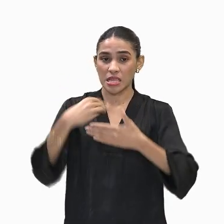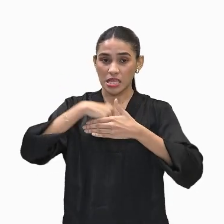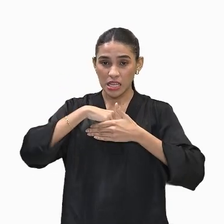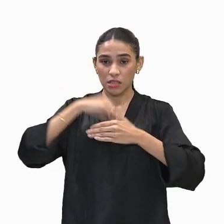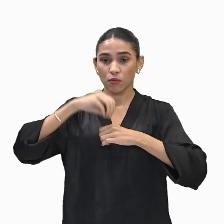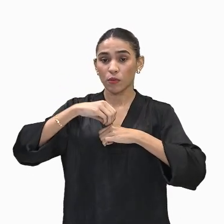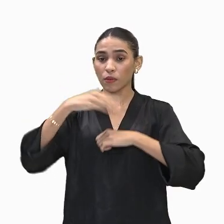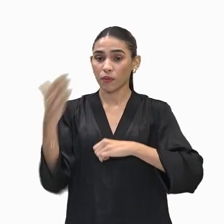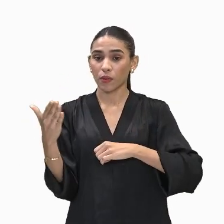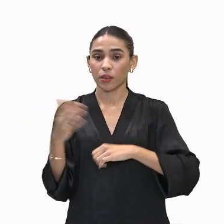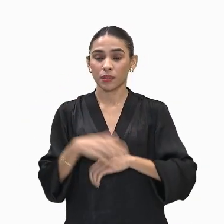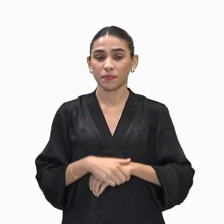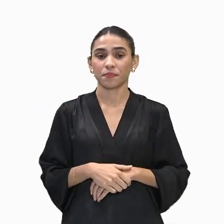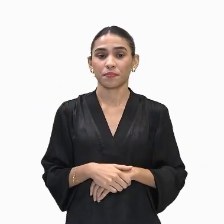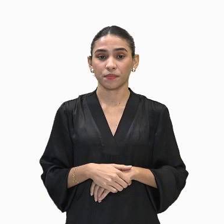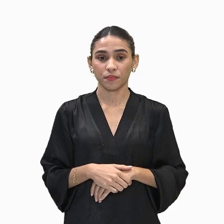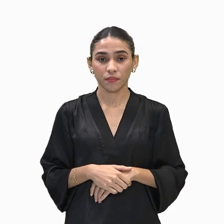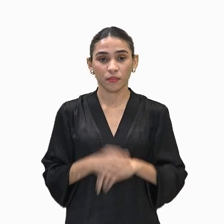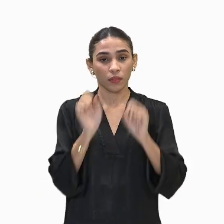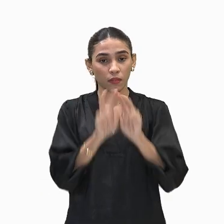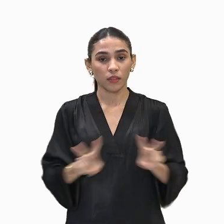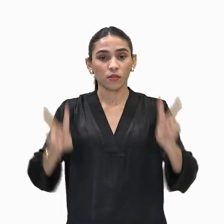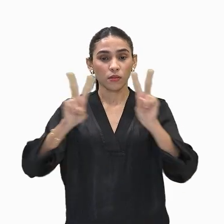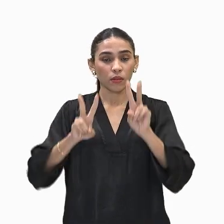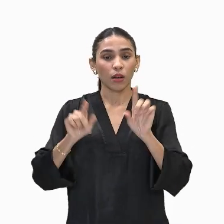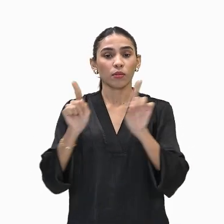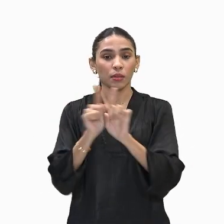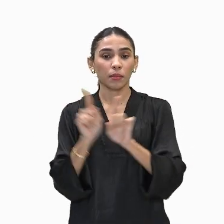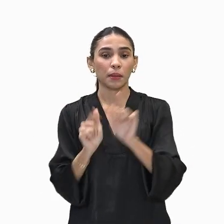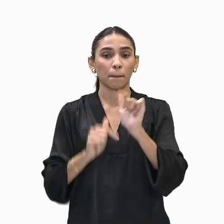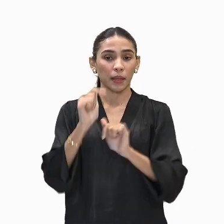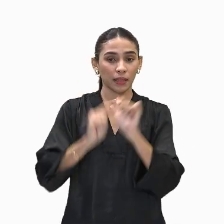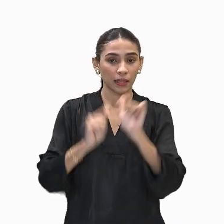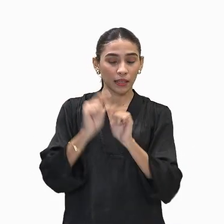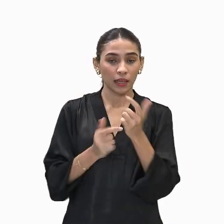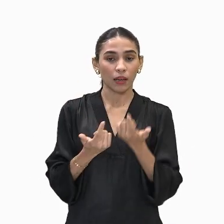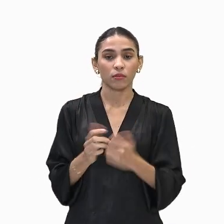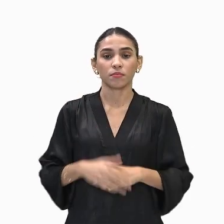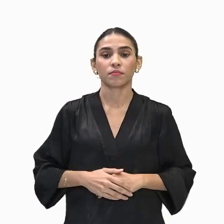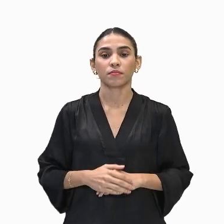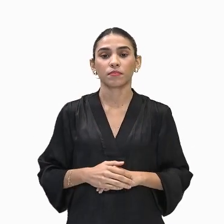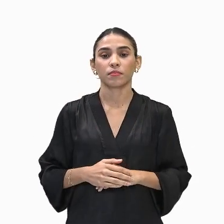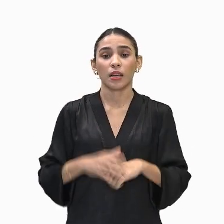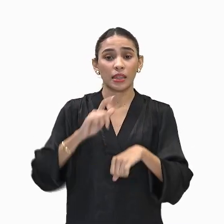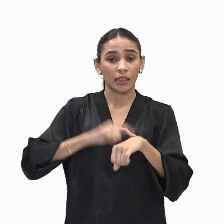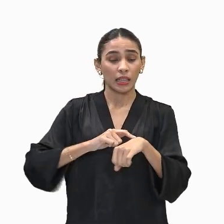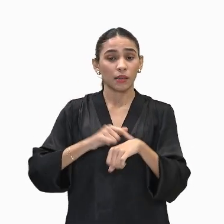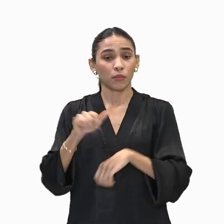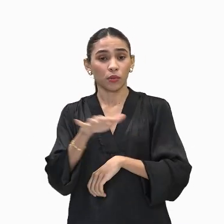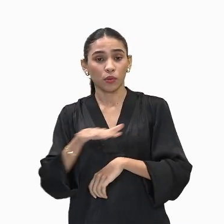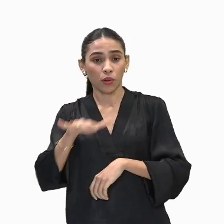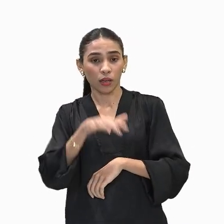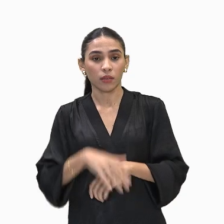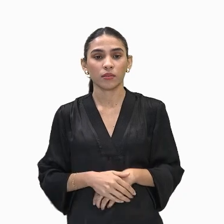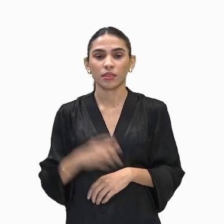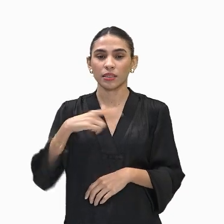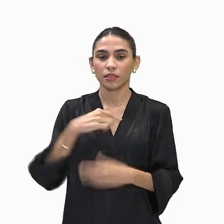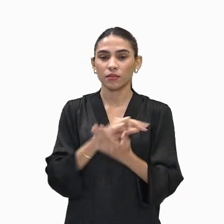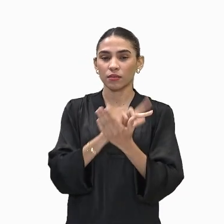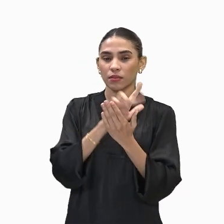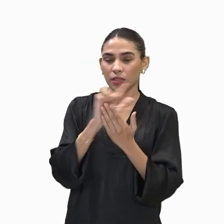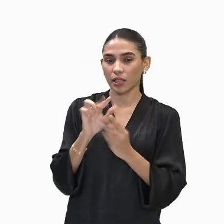e exteriores, visuais e materiais, de tempo e espaço, com